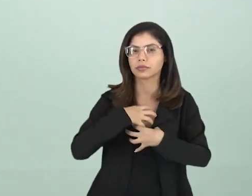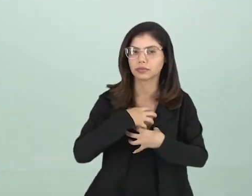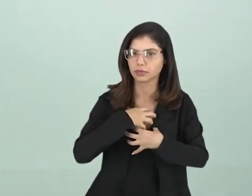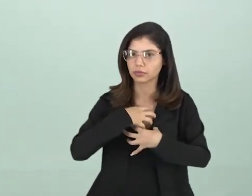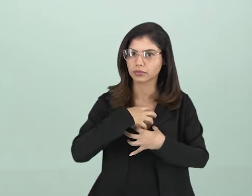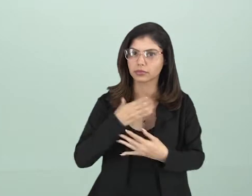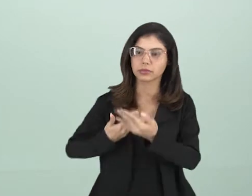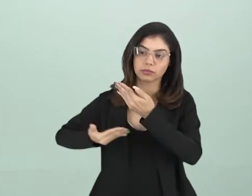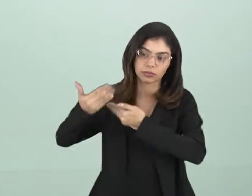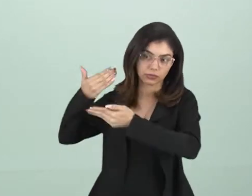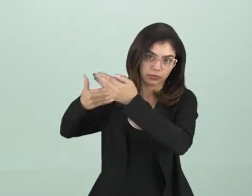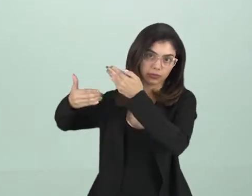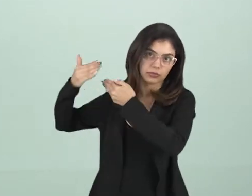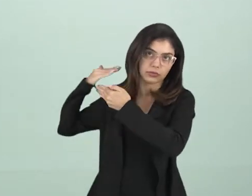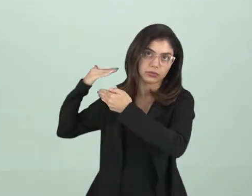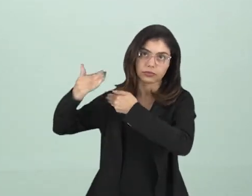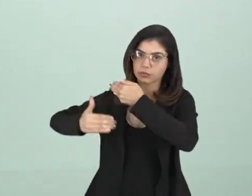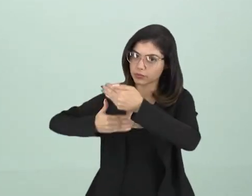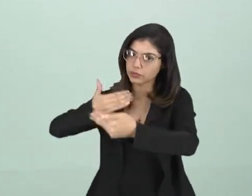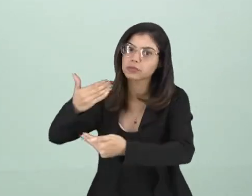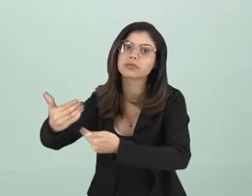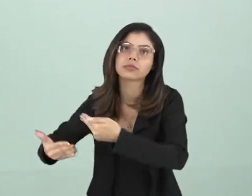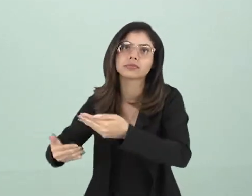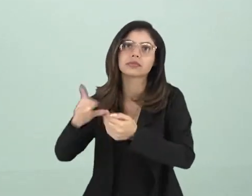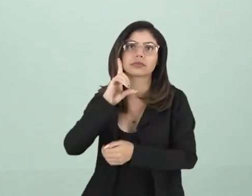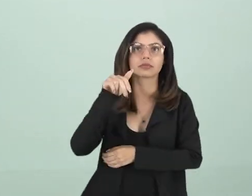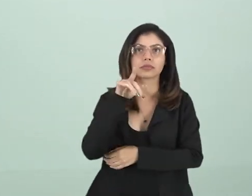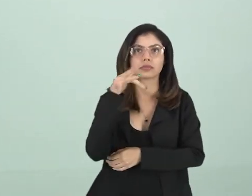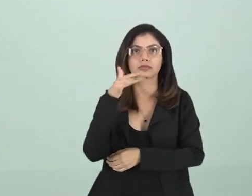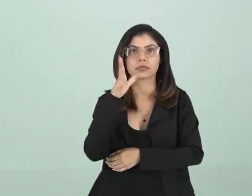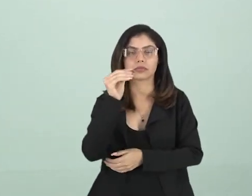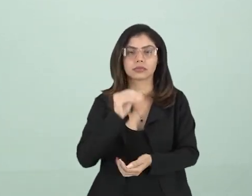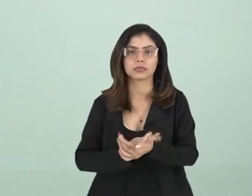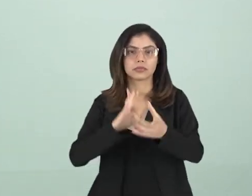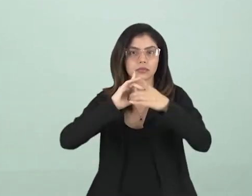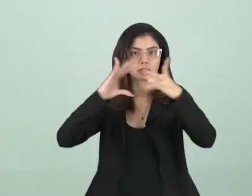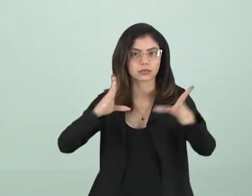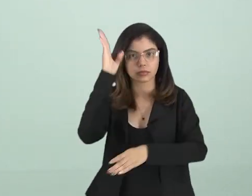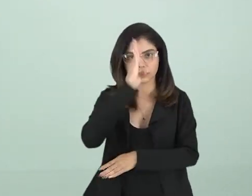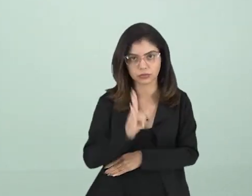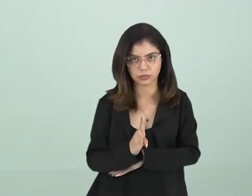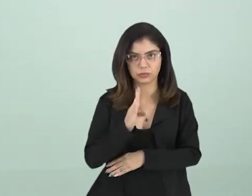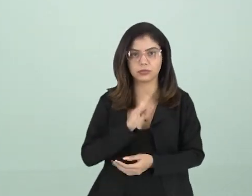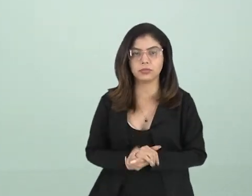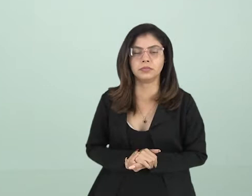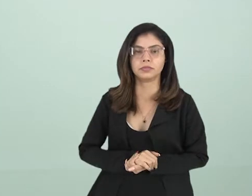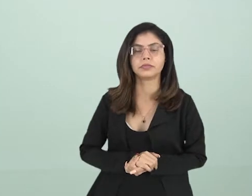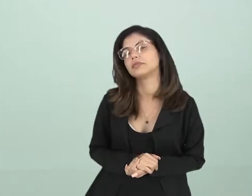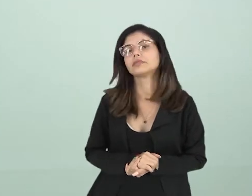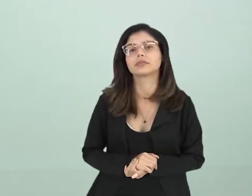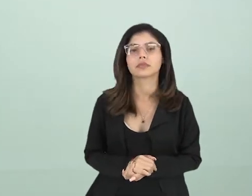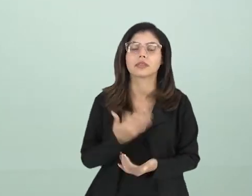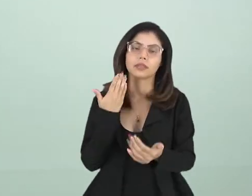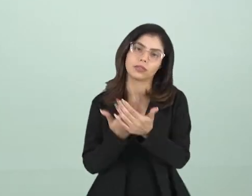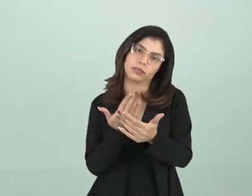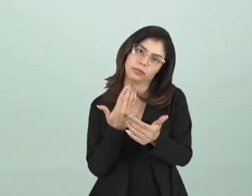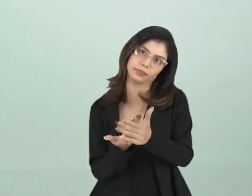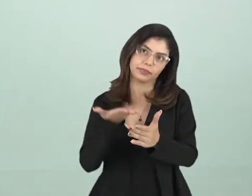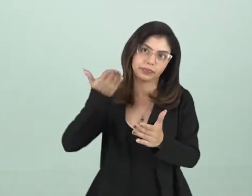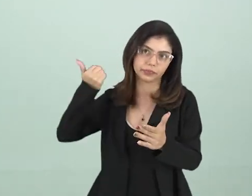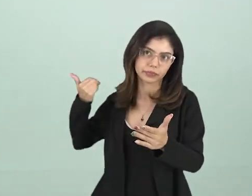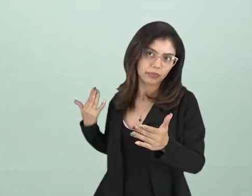de retrocessos no processo de consolidação da democracia no Brasil. Nas nossas